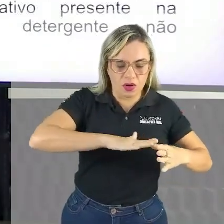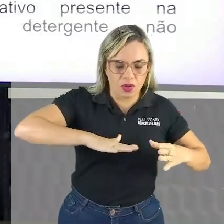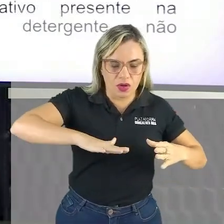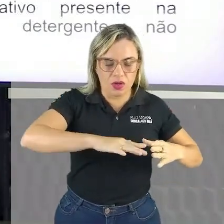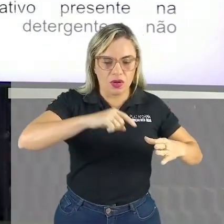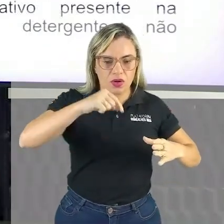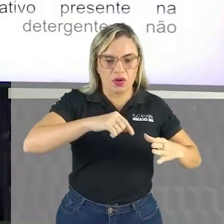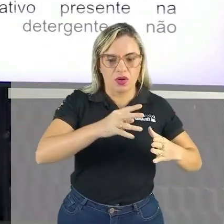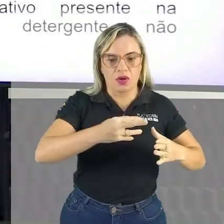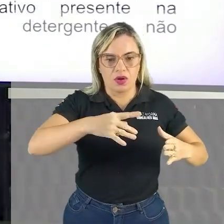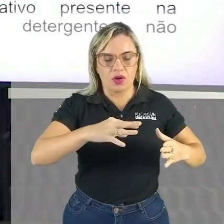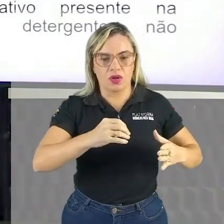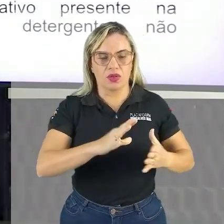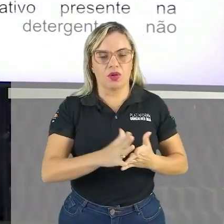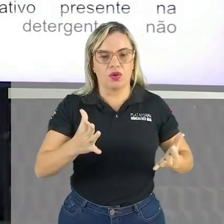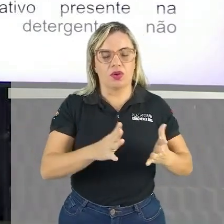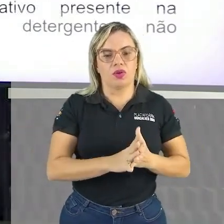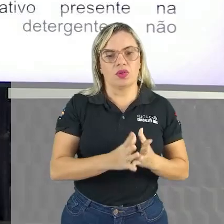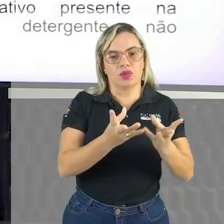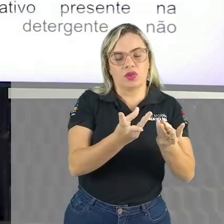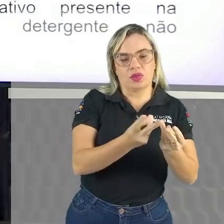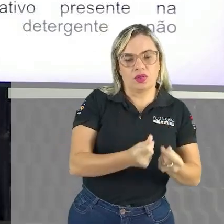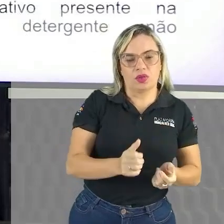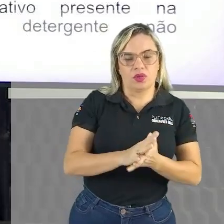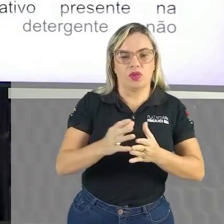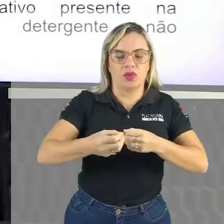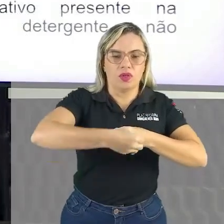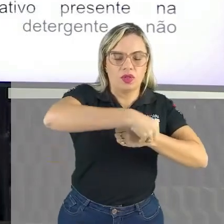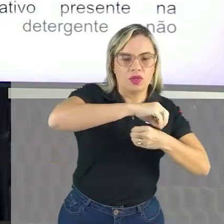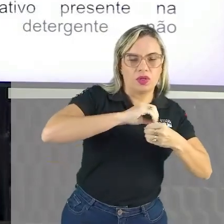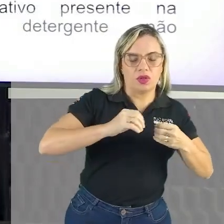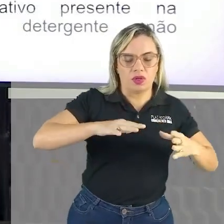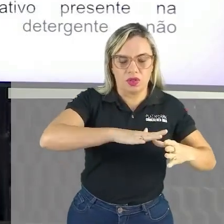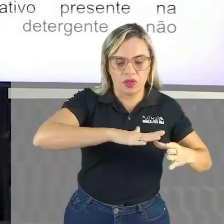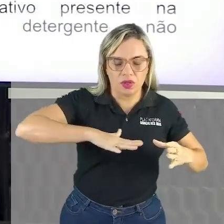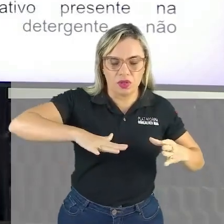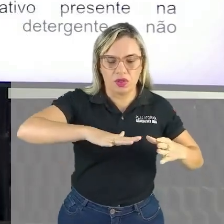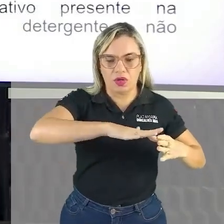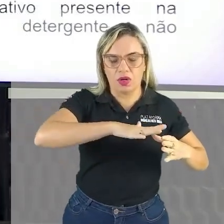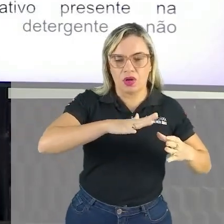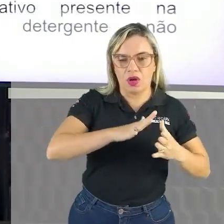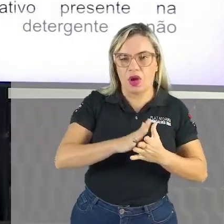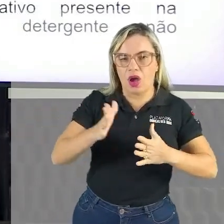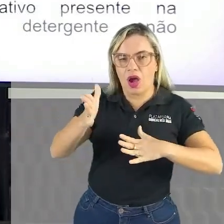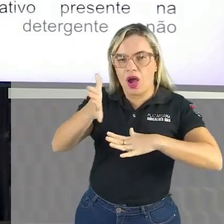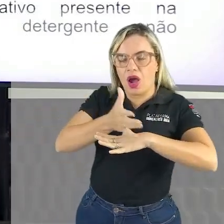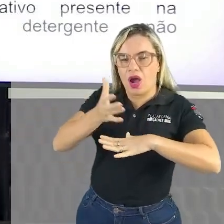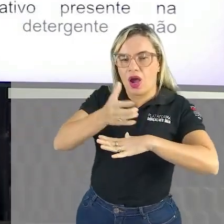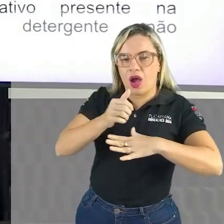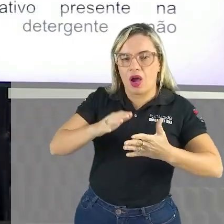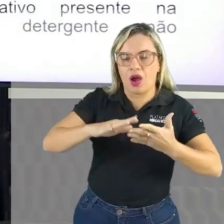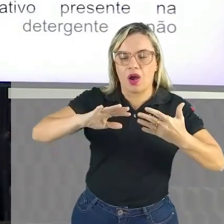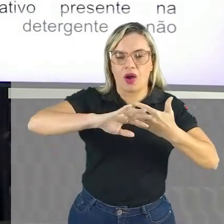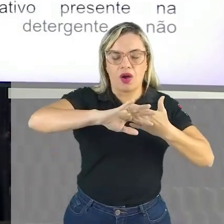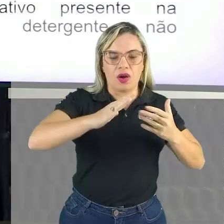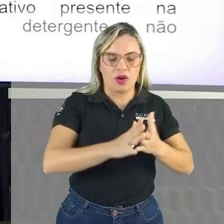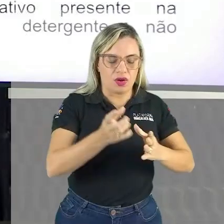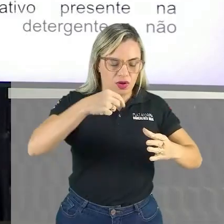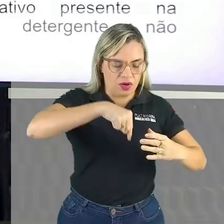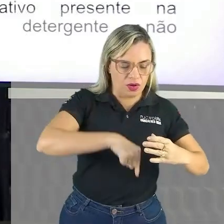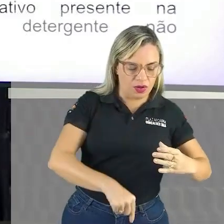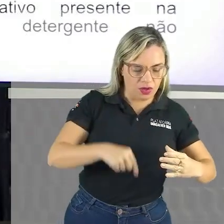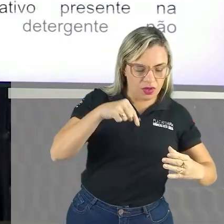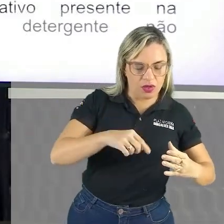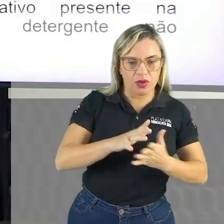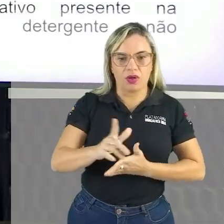gente chama de tensão superficial. As moléculas da superfície, elas são atraídas pelas moléculas laterais, as moléculas do fundo. Isso gera